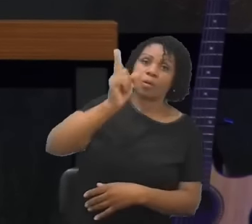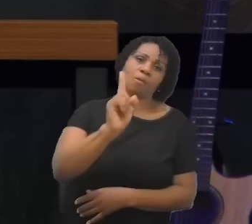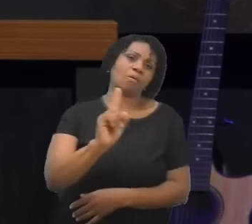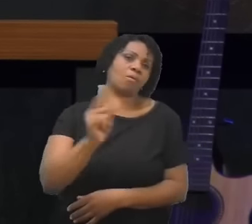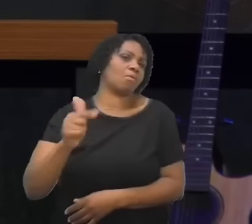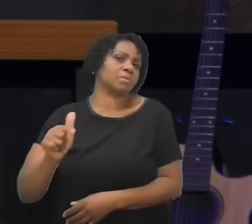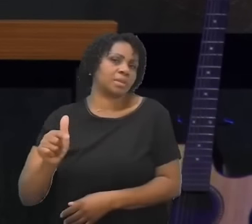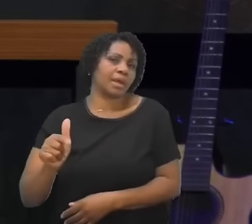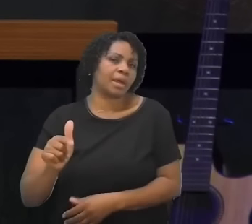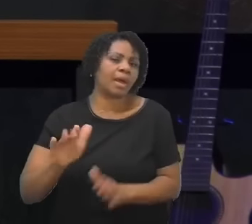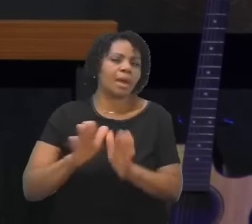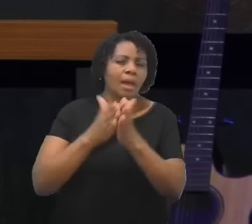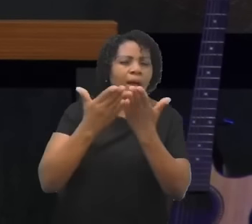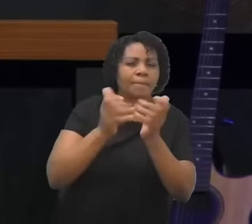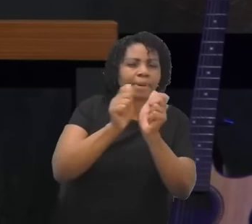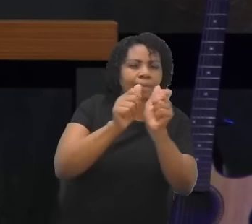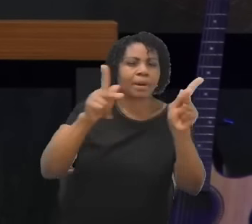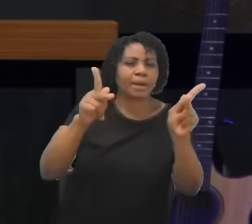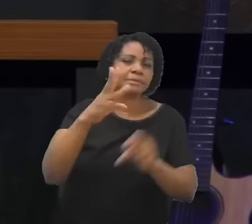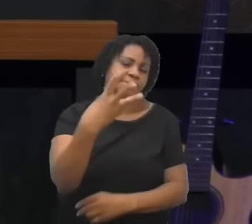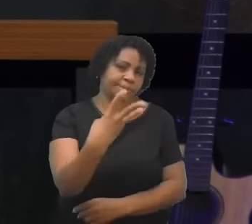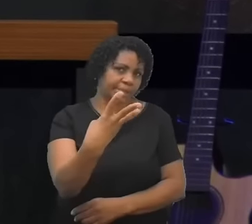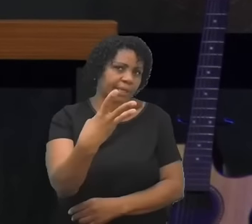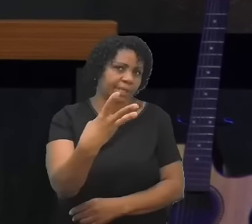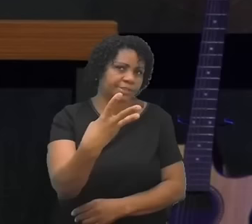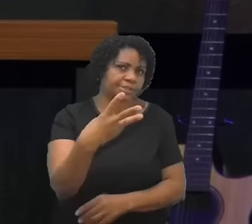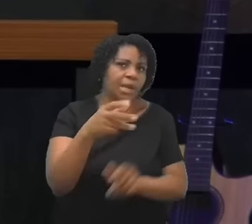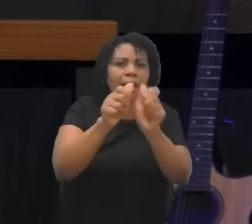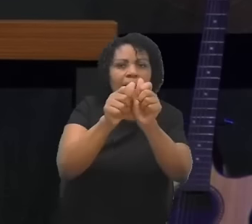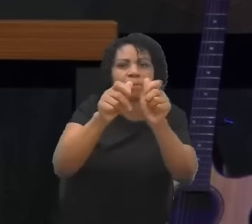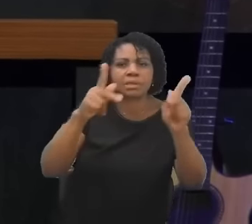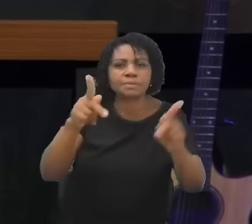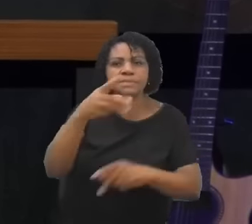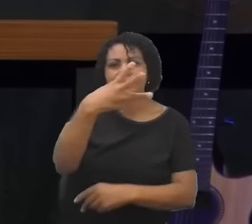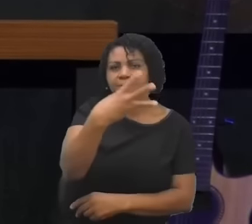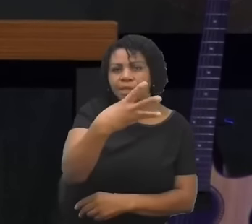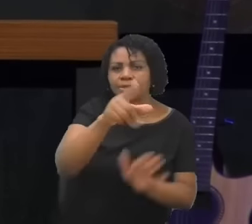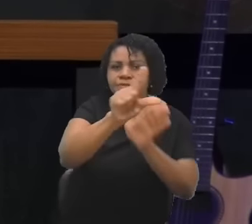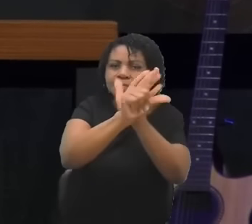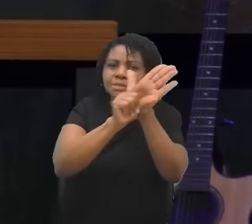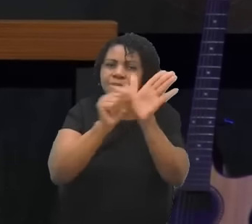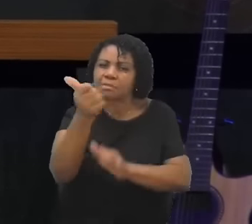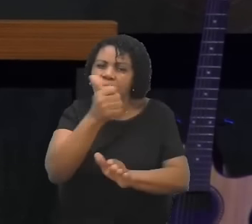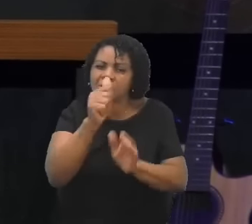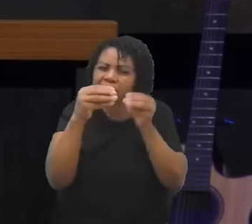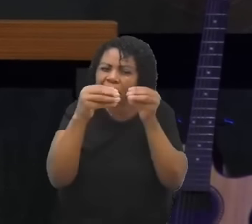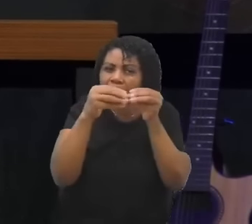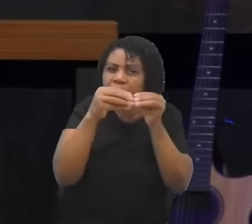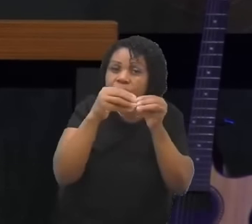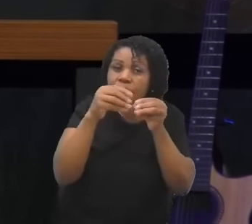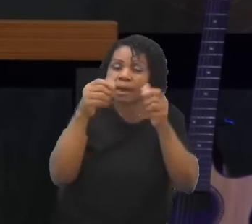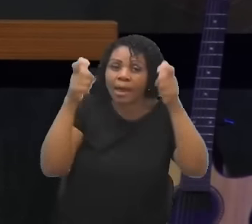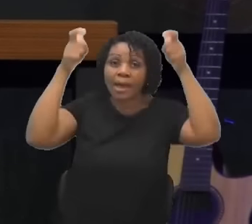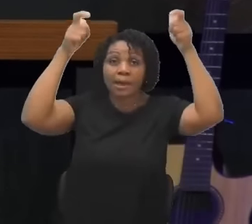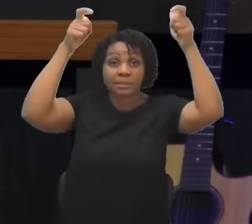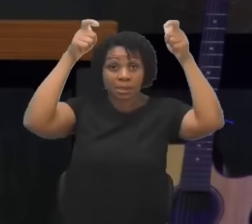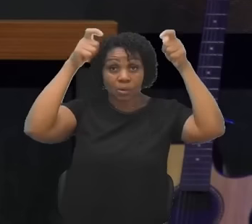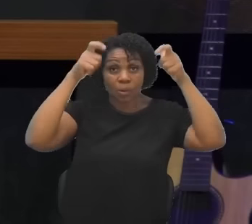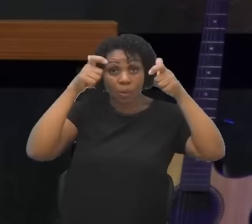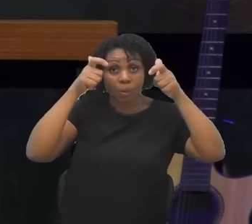coroa, abra em Apocalipse 3. Apocalipse 3, no versículo 11, está aí pertinho. Essa coroa você